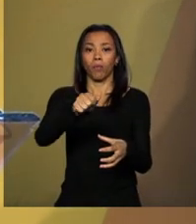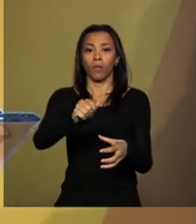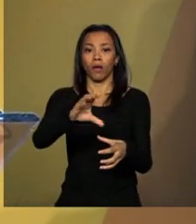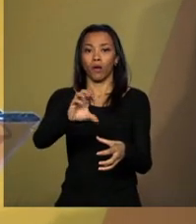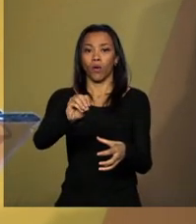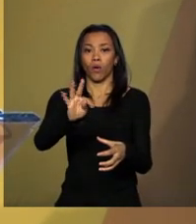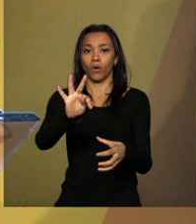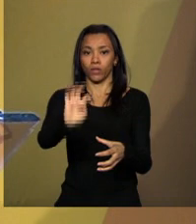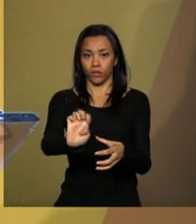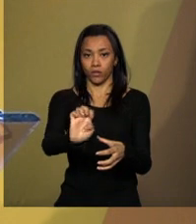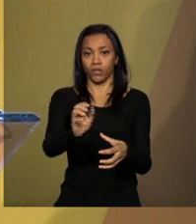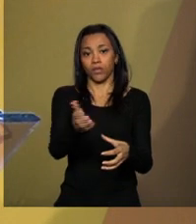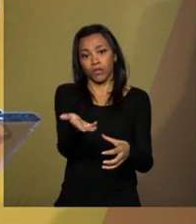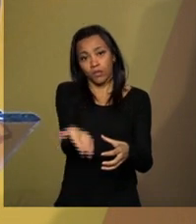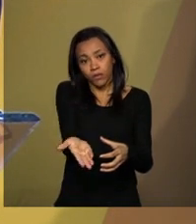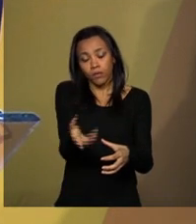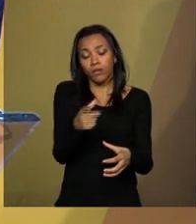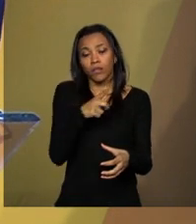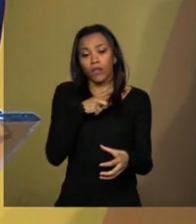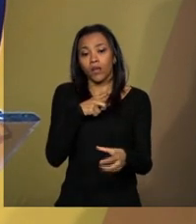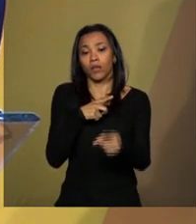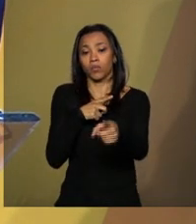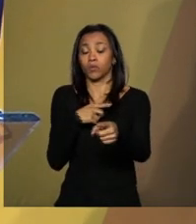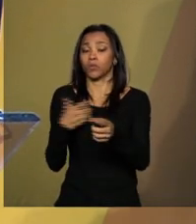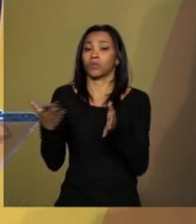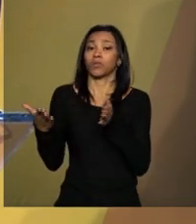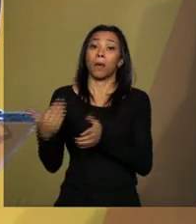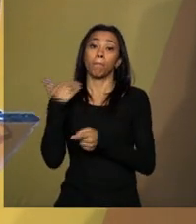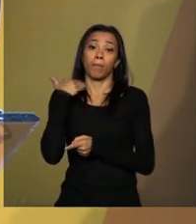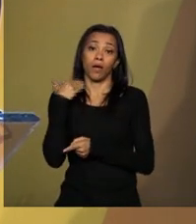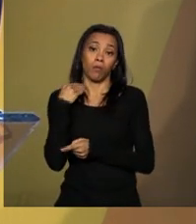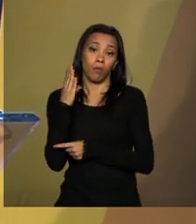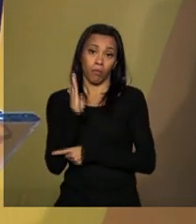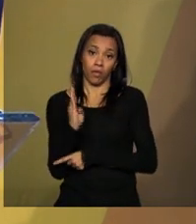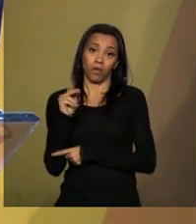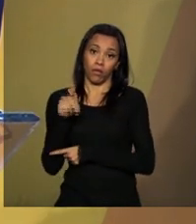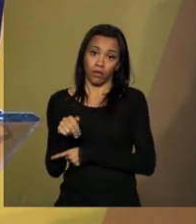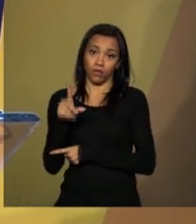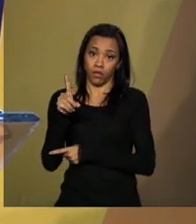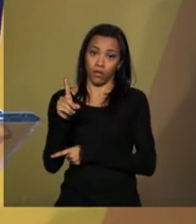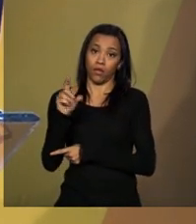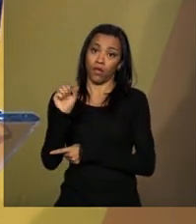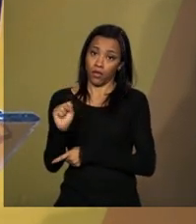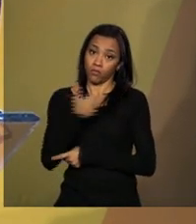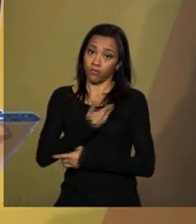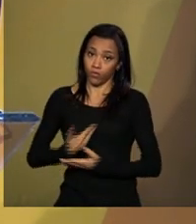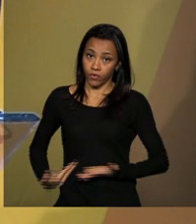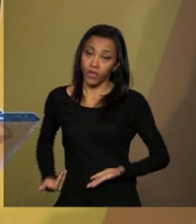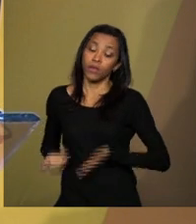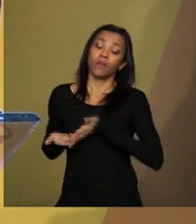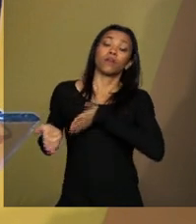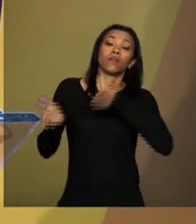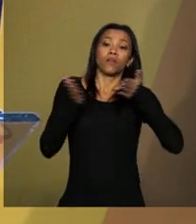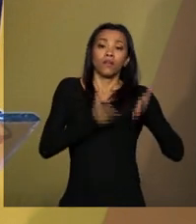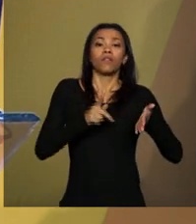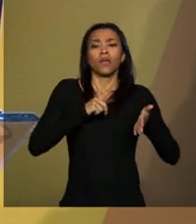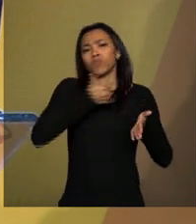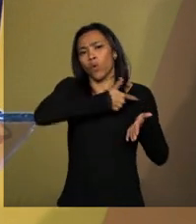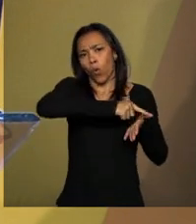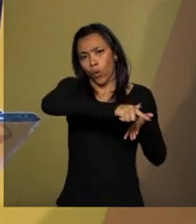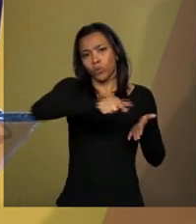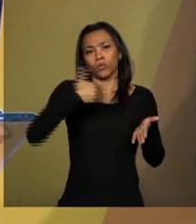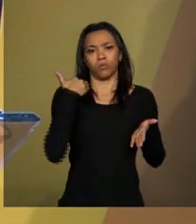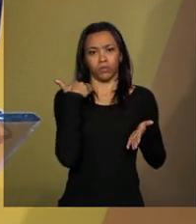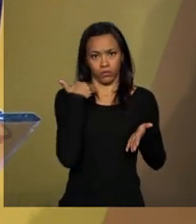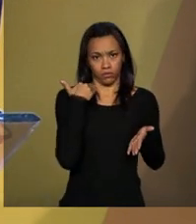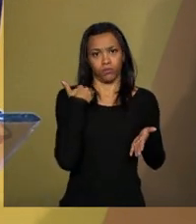baixo então aqui temos BNDS bancos privados especificamente para os empréstimos ponte Bridge